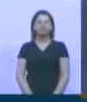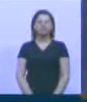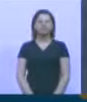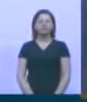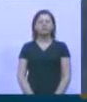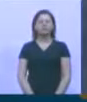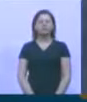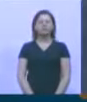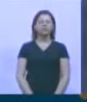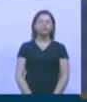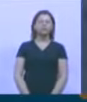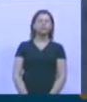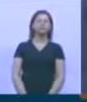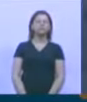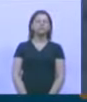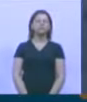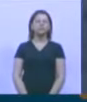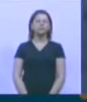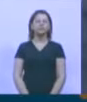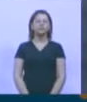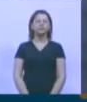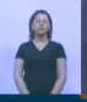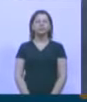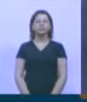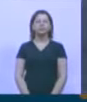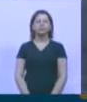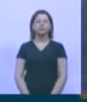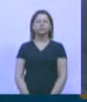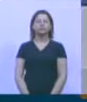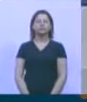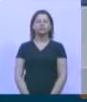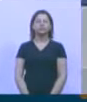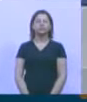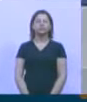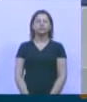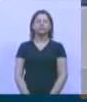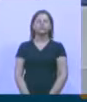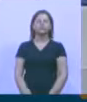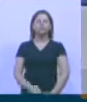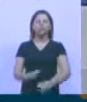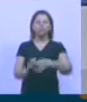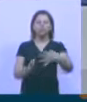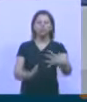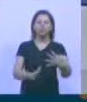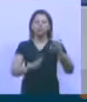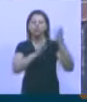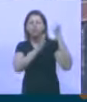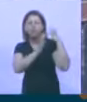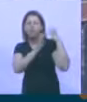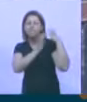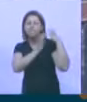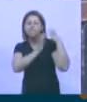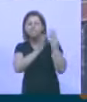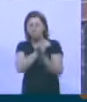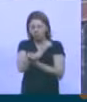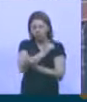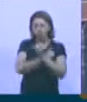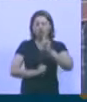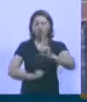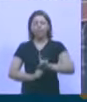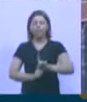The fourth emotional burden is that of fear. E o quarto fardo emocional é o